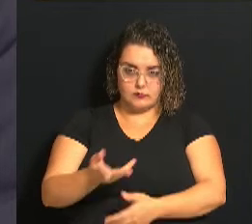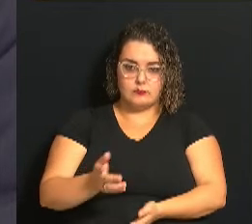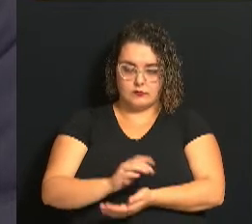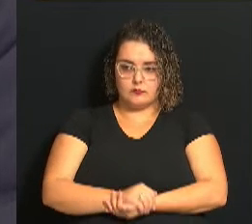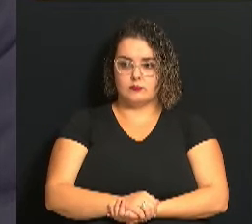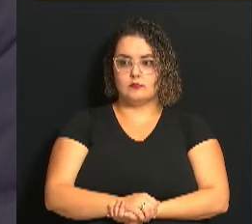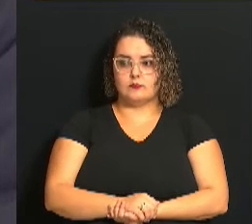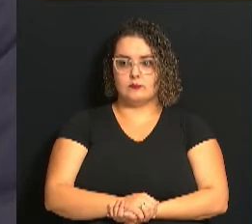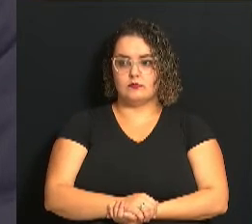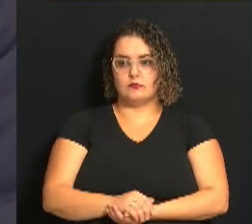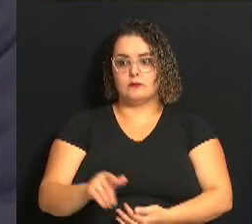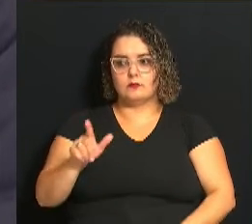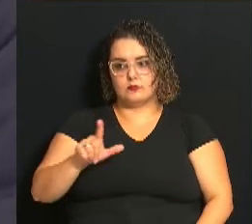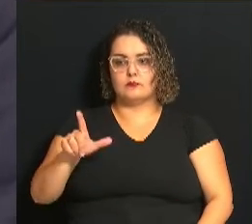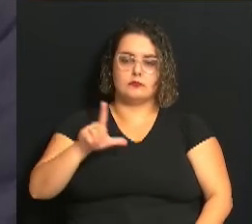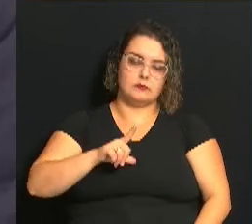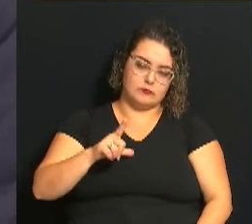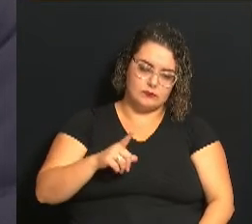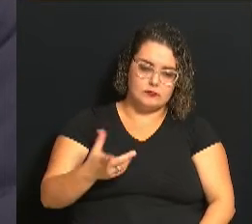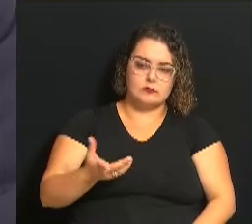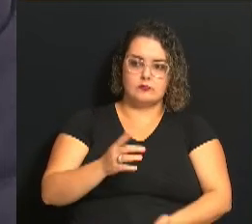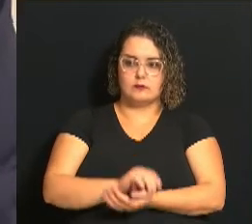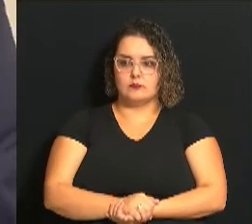É claro que nós temos aí algumas